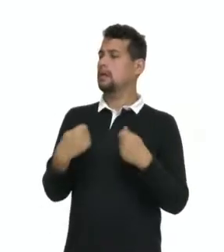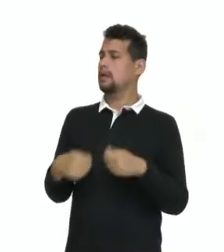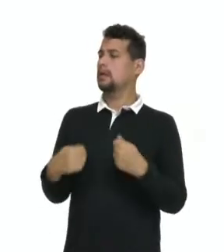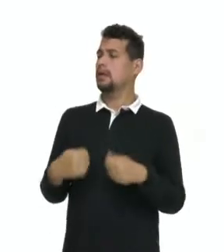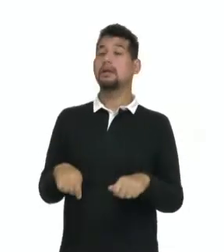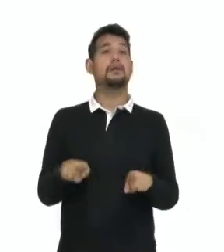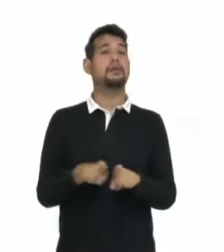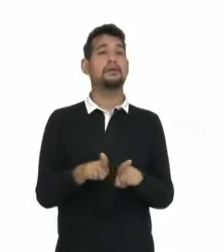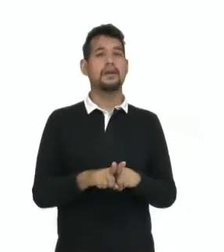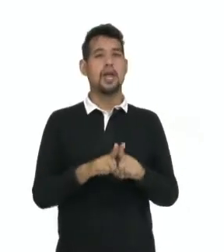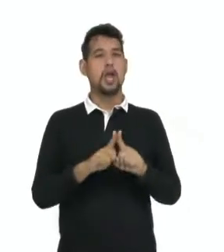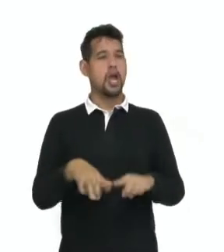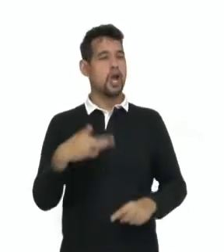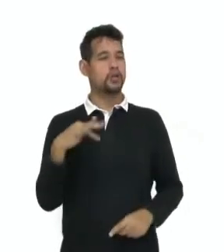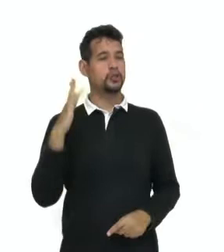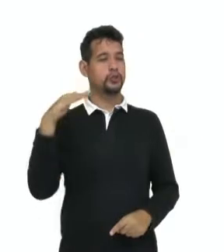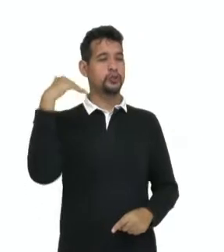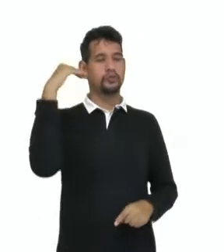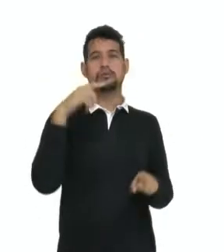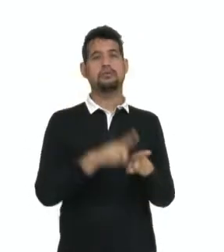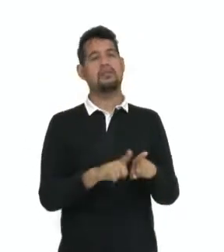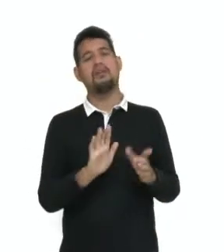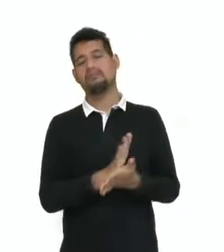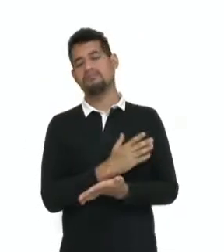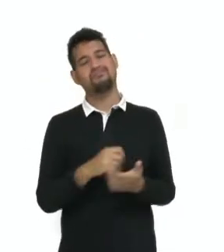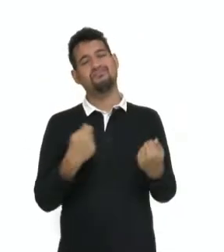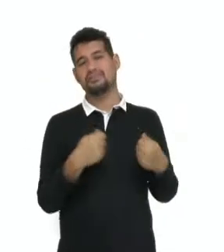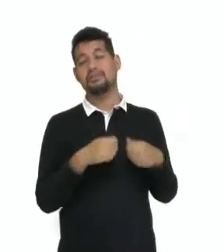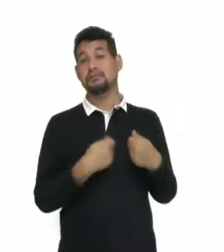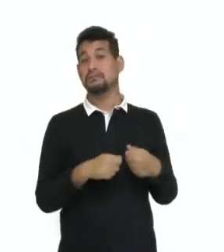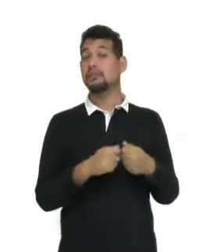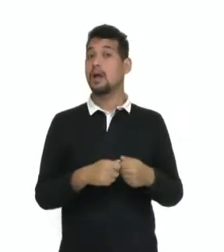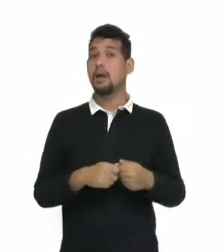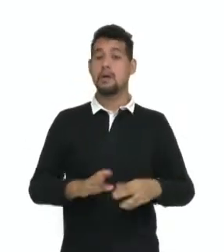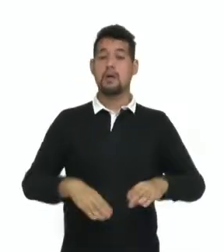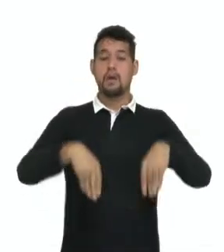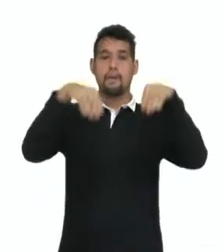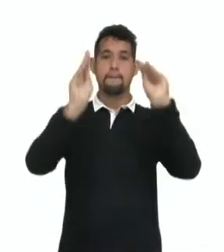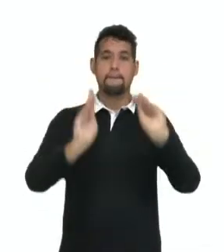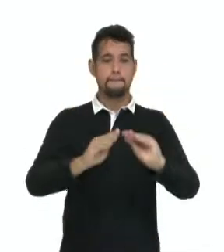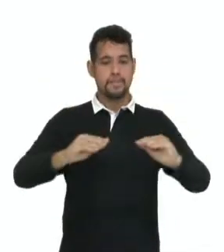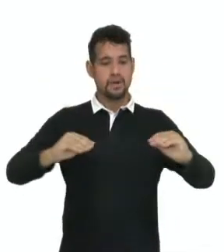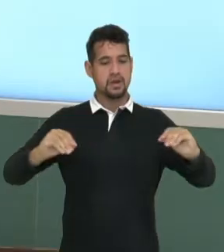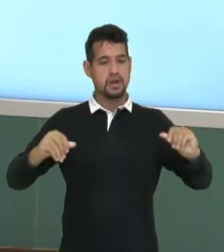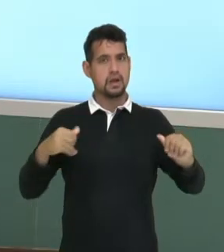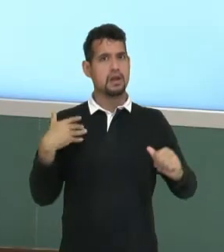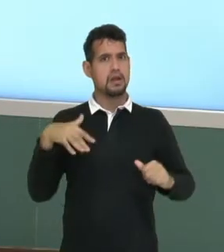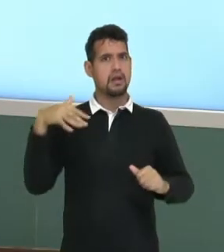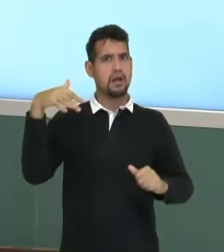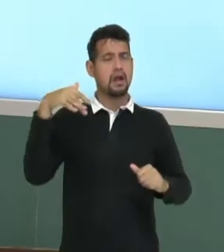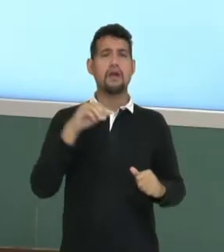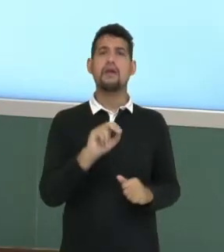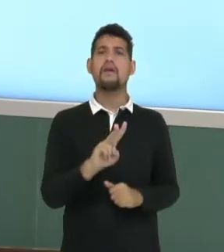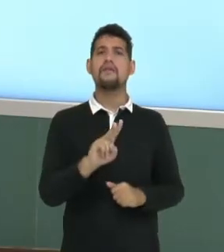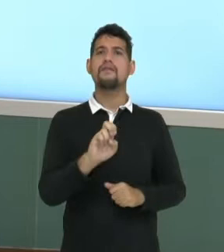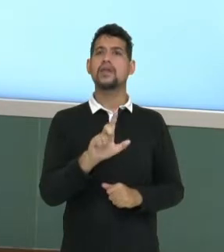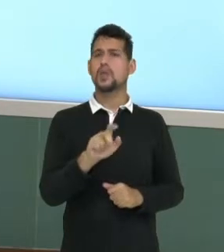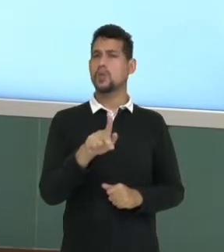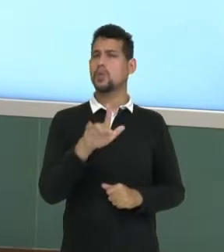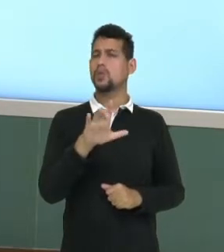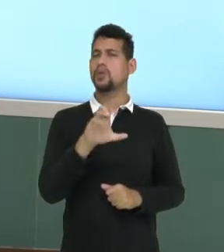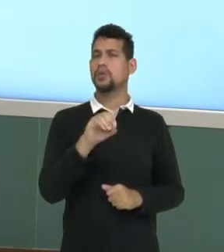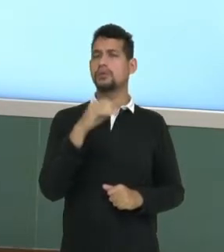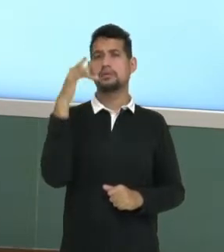produtos de luxo ou outros não tão necessários, né? Tecidos vão vir da Inglaterra, tecidos de veludo, né, para que as